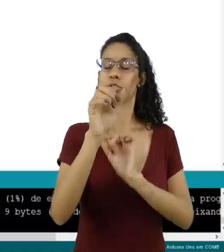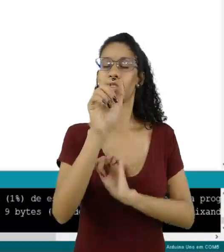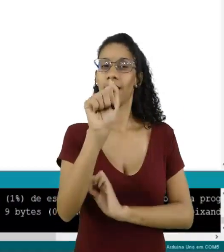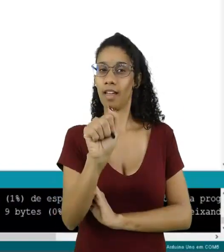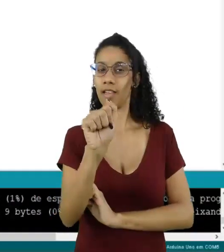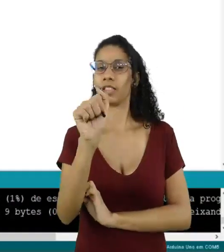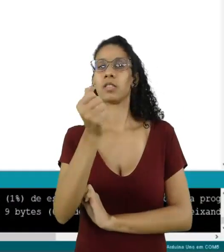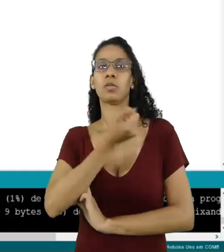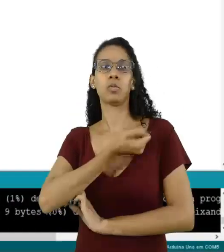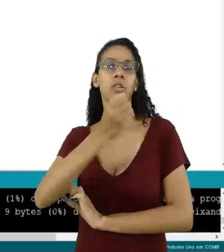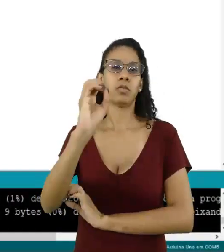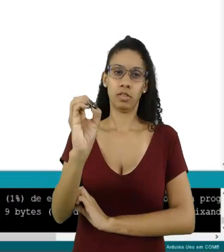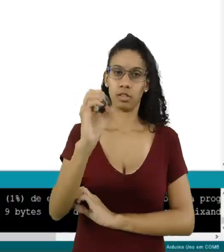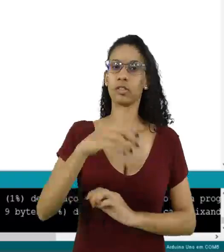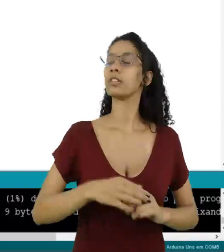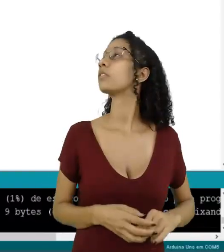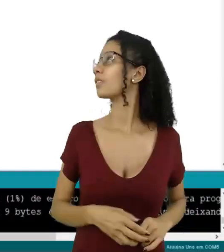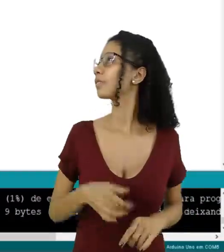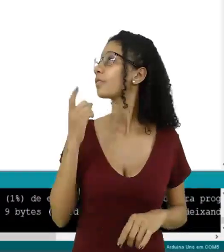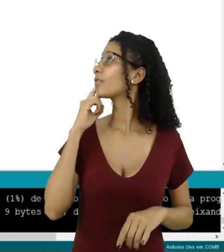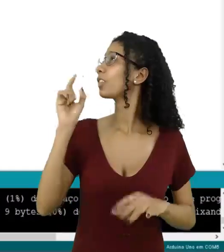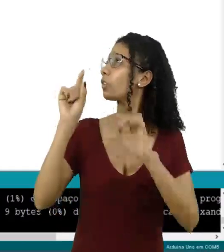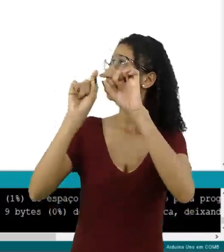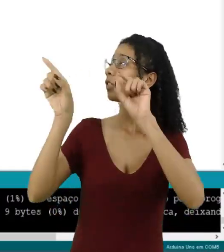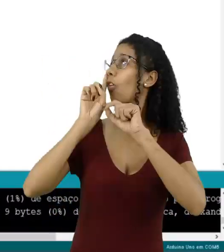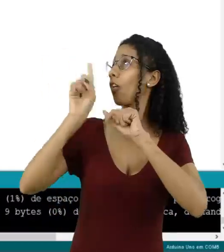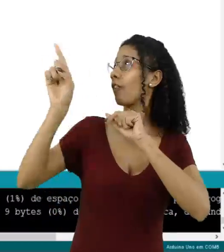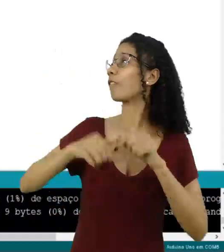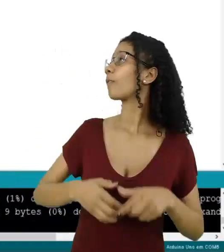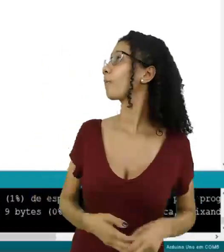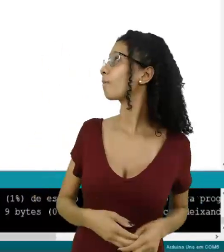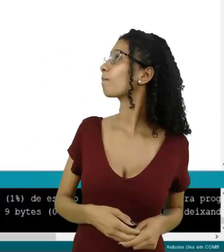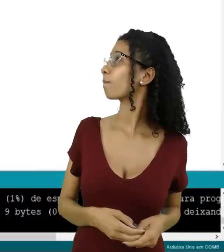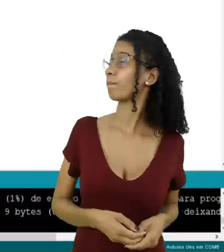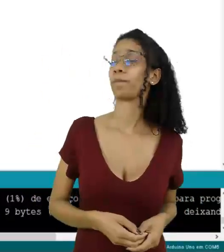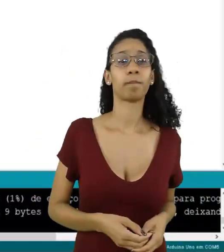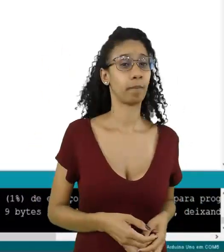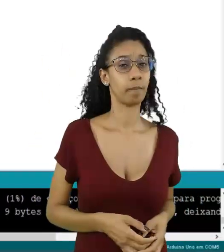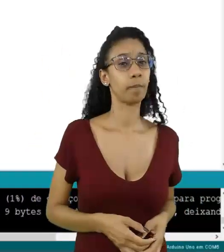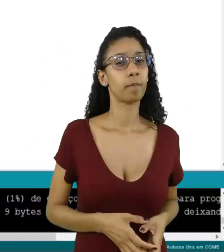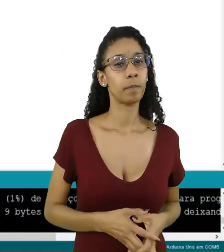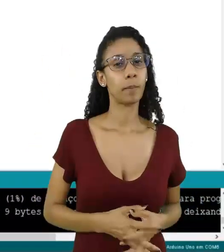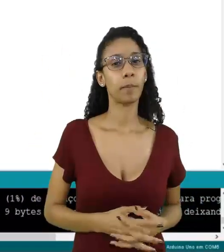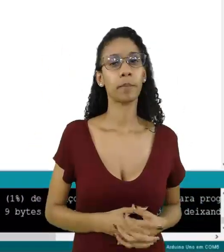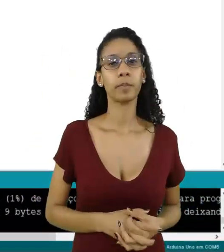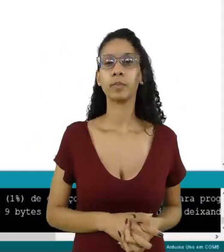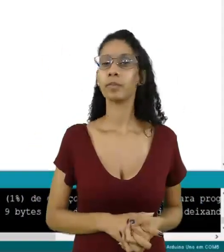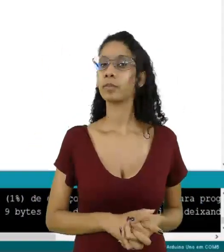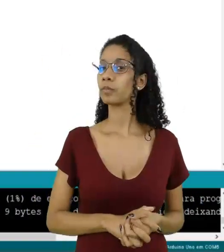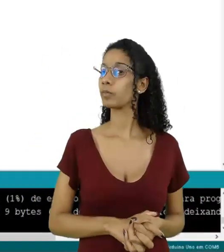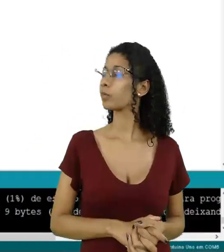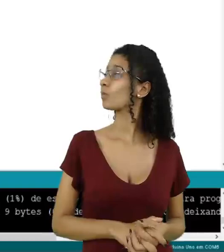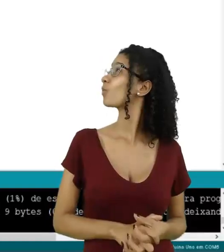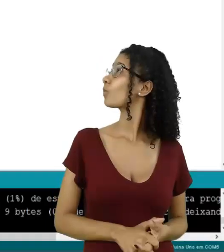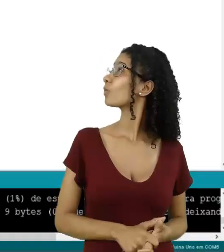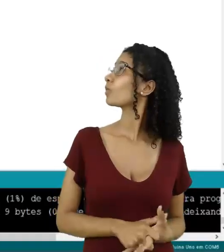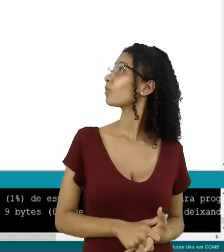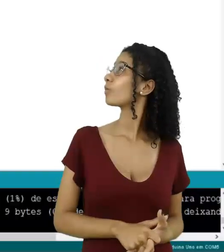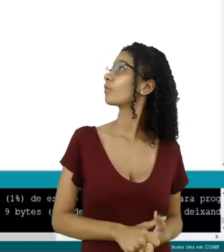A0. Pronto. Aqui eu estou lendo o sinal analógico na